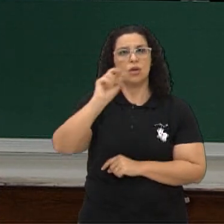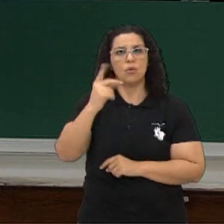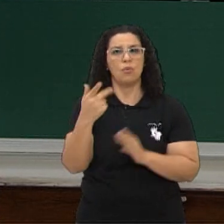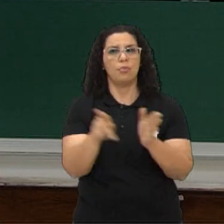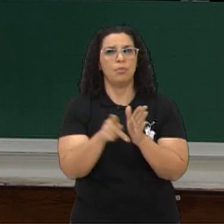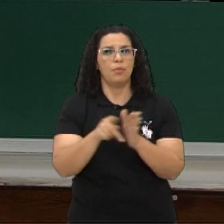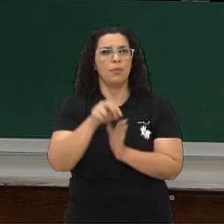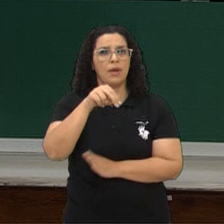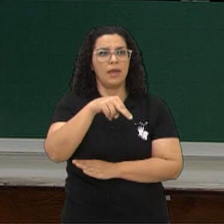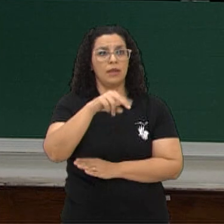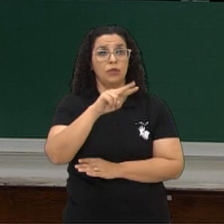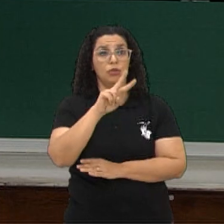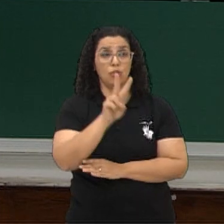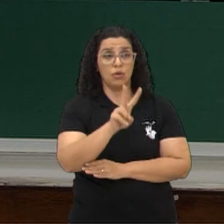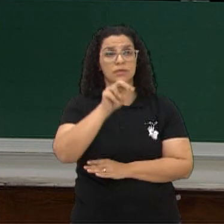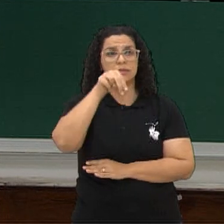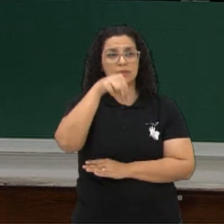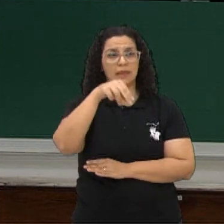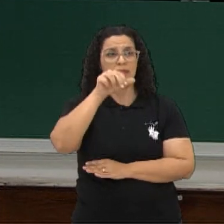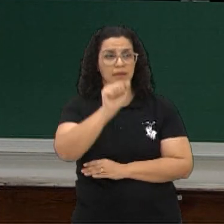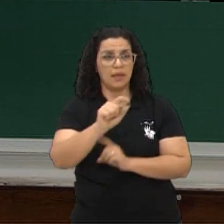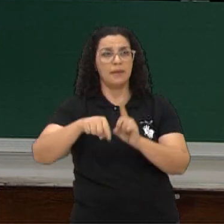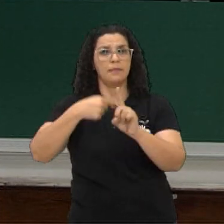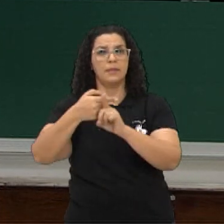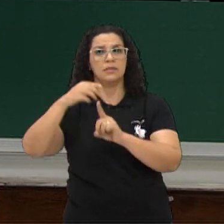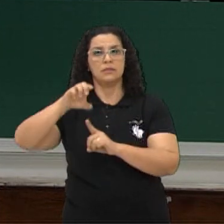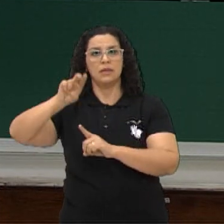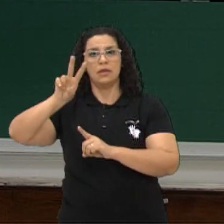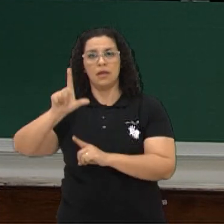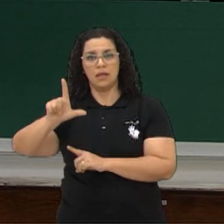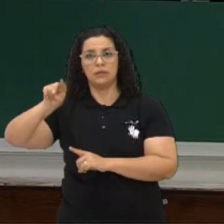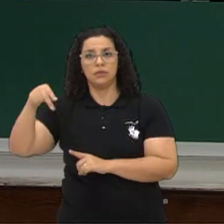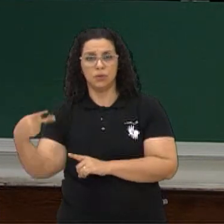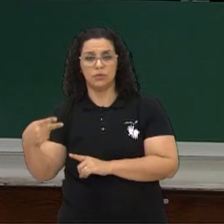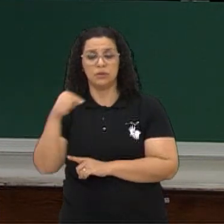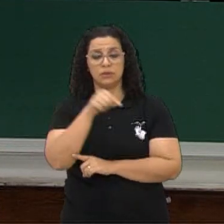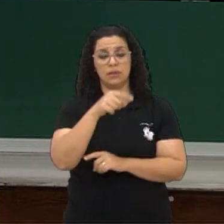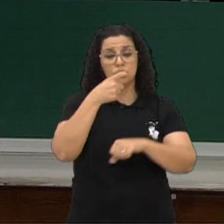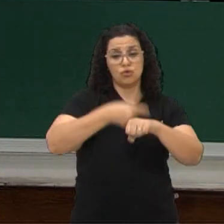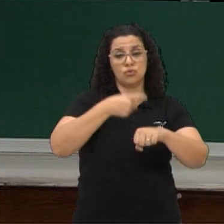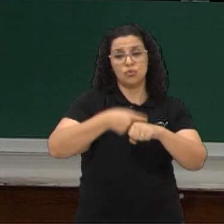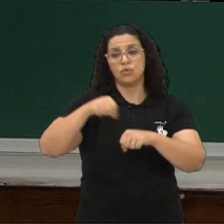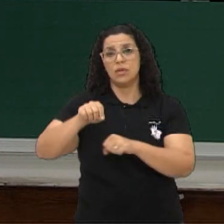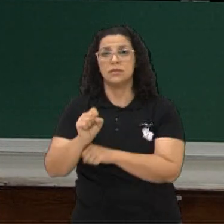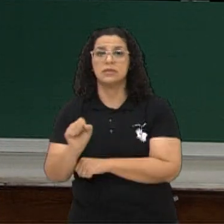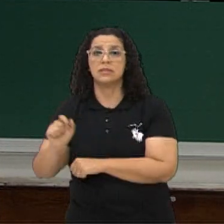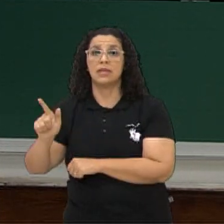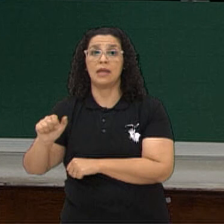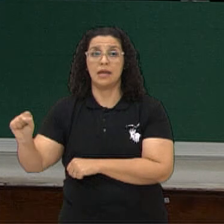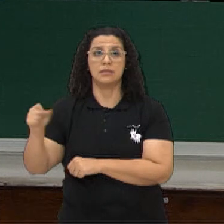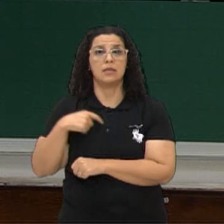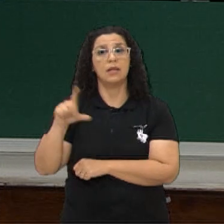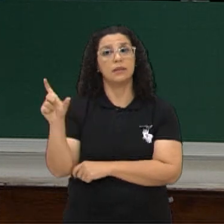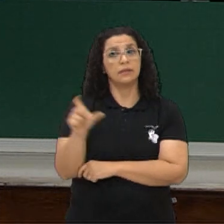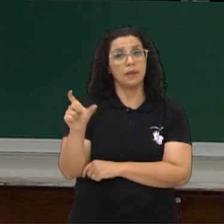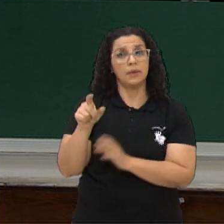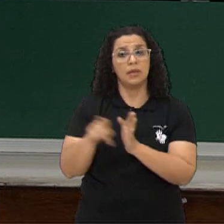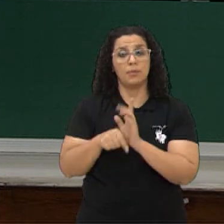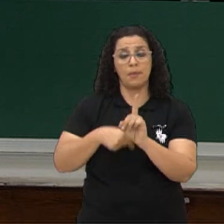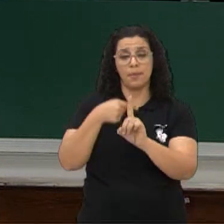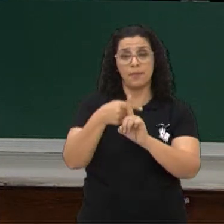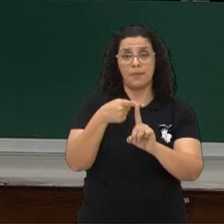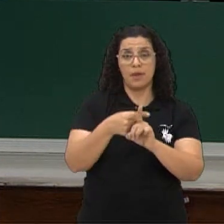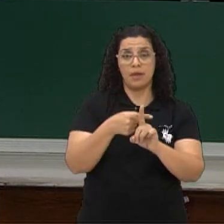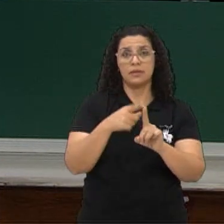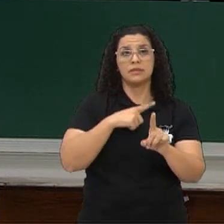ter a produção do sódio sólido e do cloro gasoso. E aí olha só, nas pilhas o polo